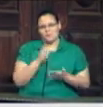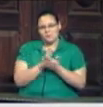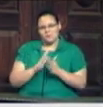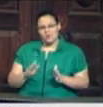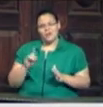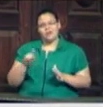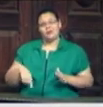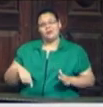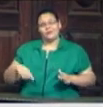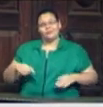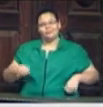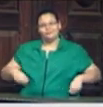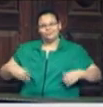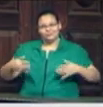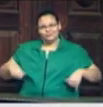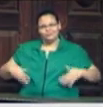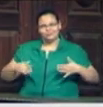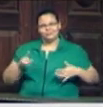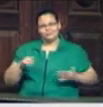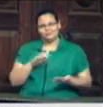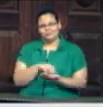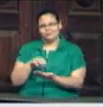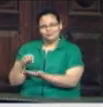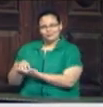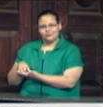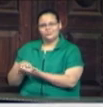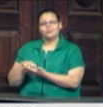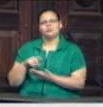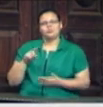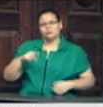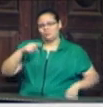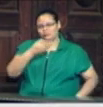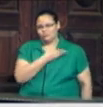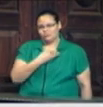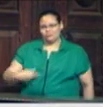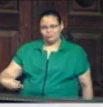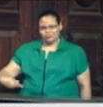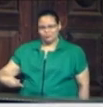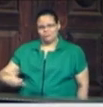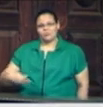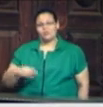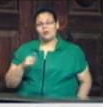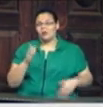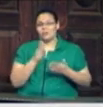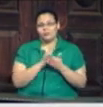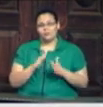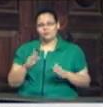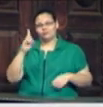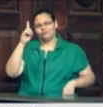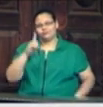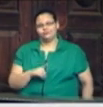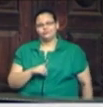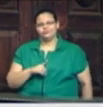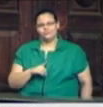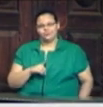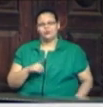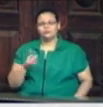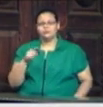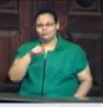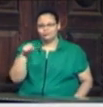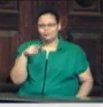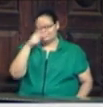prejuízos aos servidores públicos. Graves prejuízos, acabando com direitos conquistados.